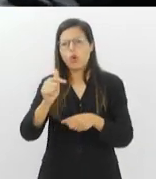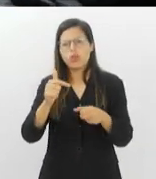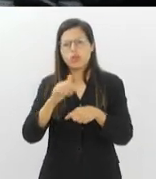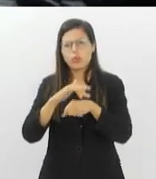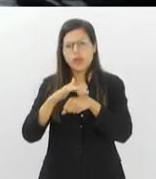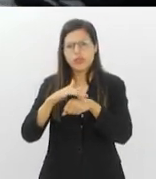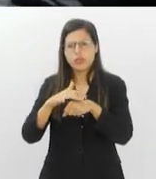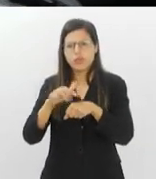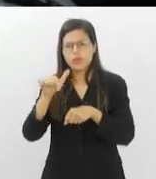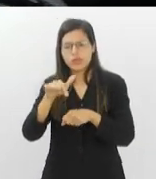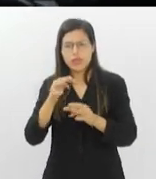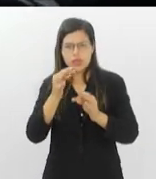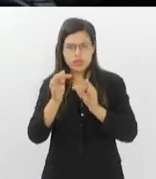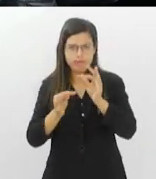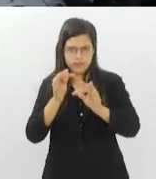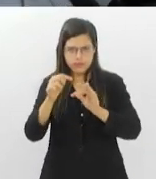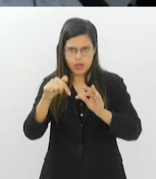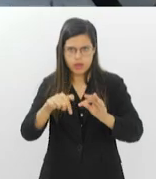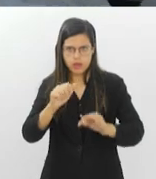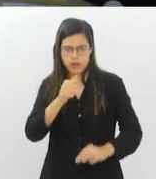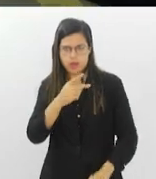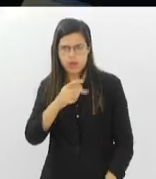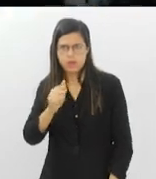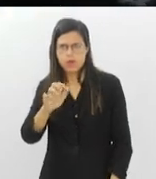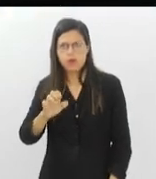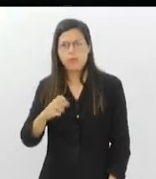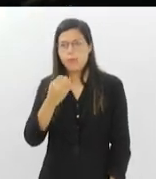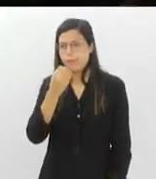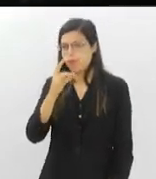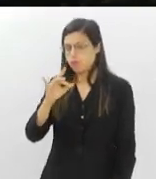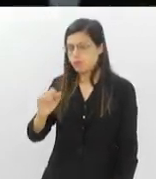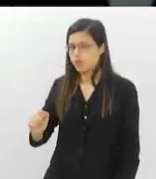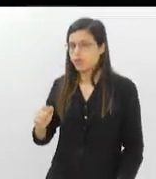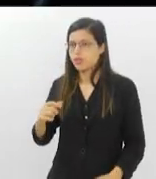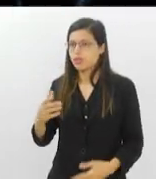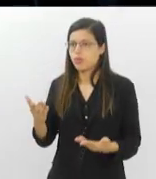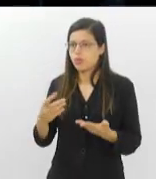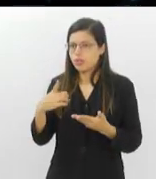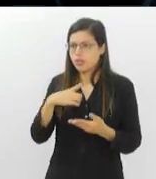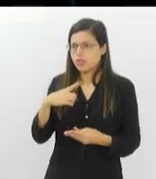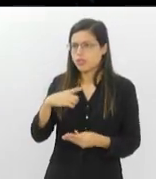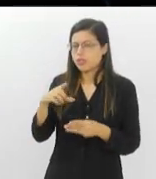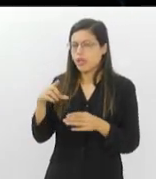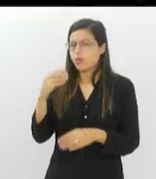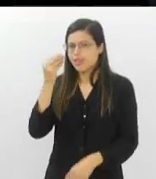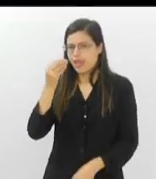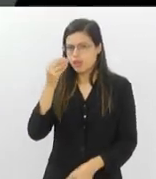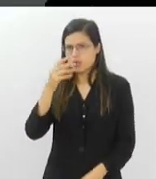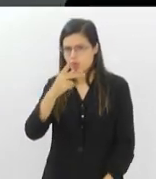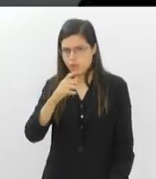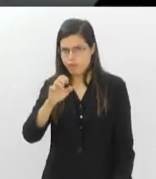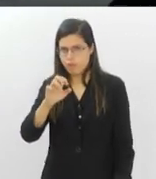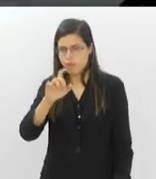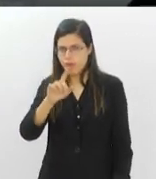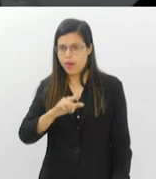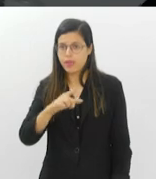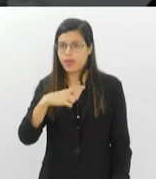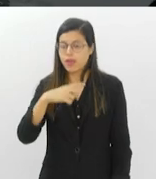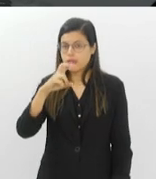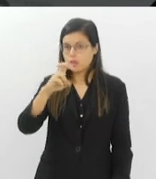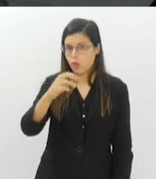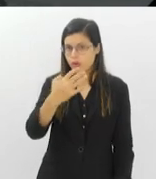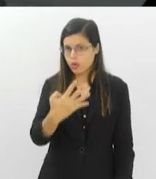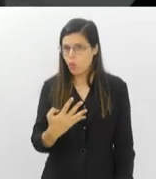aqui na APAE Rio? Bom dia. Nós temos hoje no teste do pezinho 54 patologias. É o